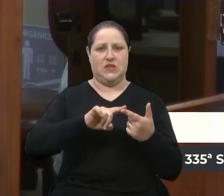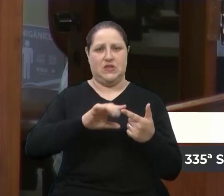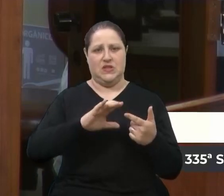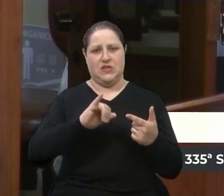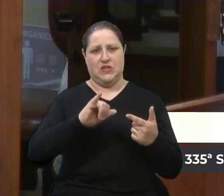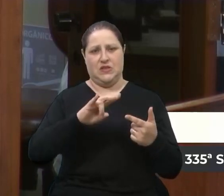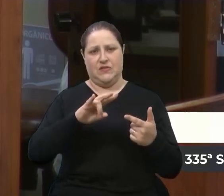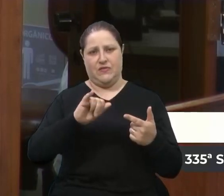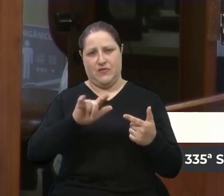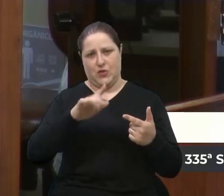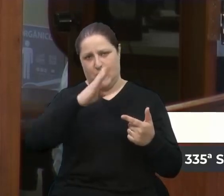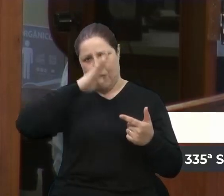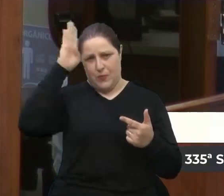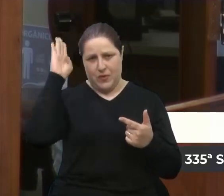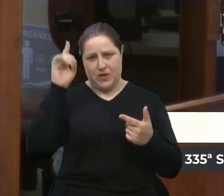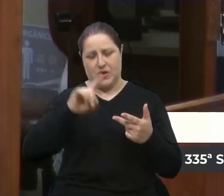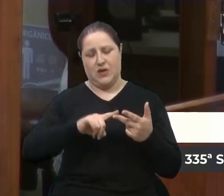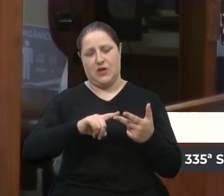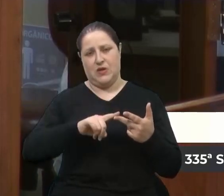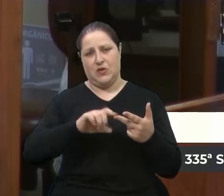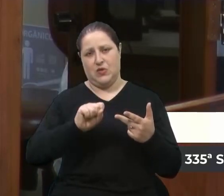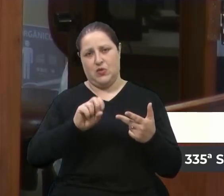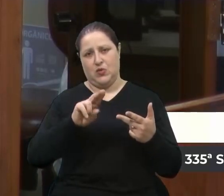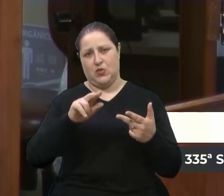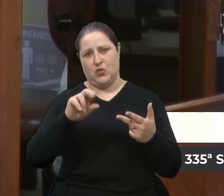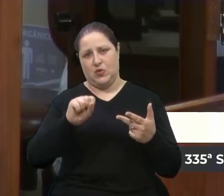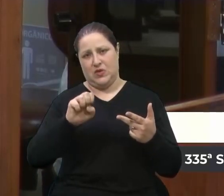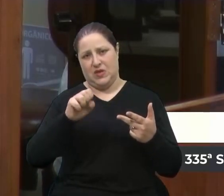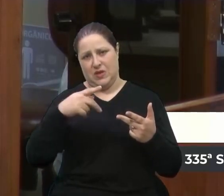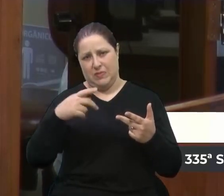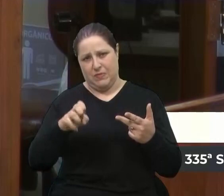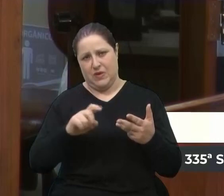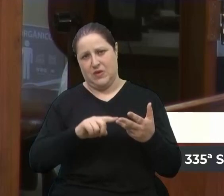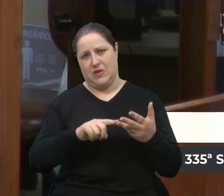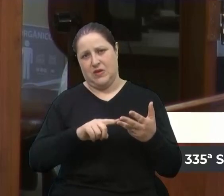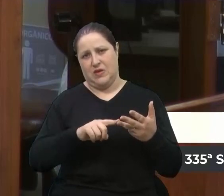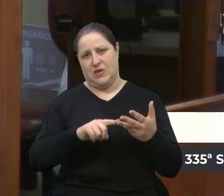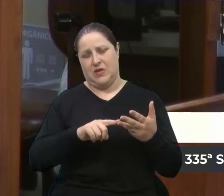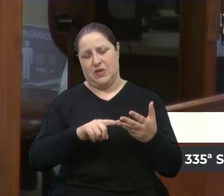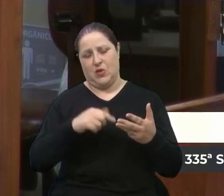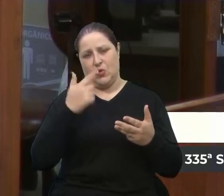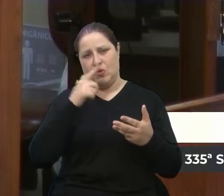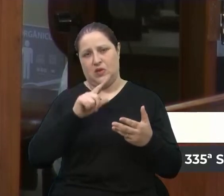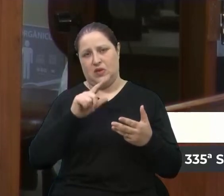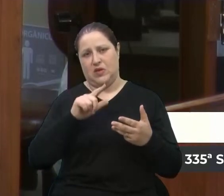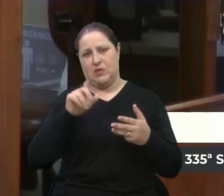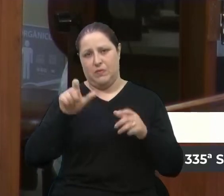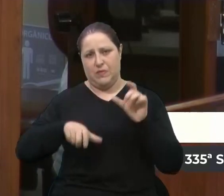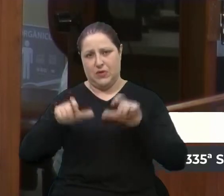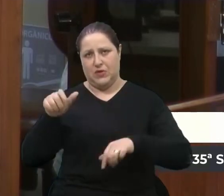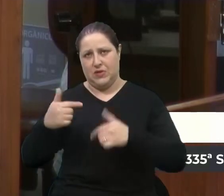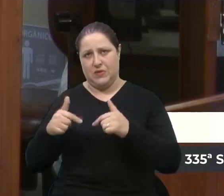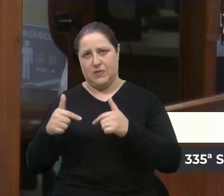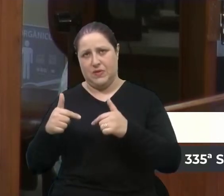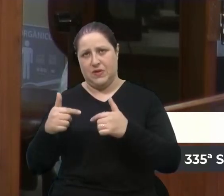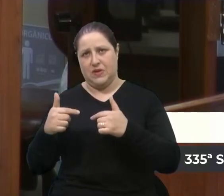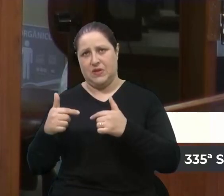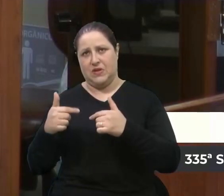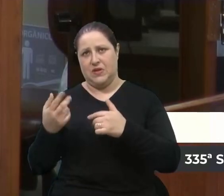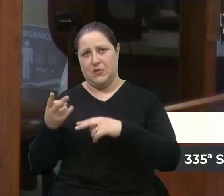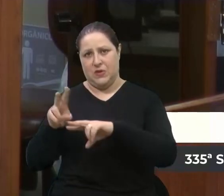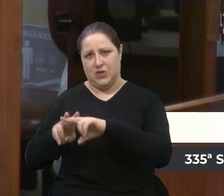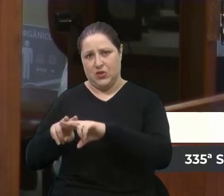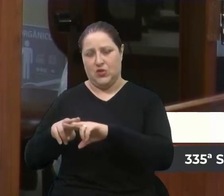o Bombeiro Militar, para a SUSEP também, para que a gente consiga tirar os brigadianos que tiram serviço no presídio e botar para a